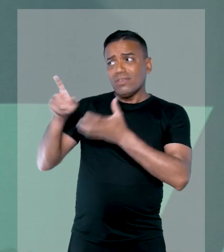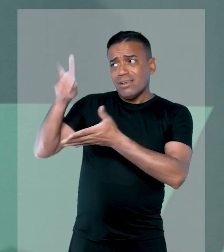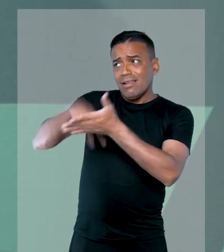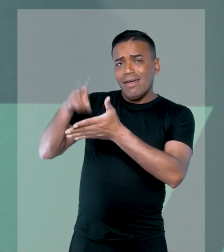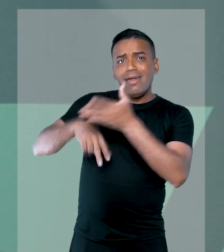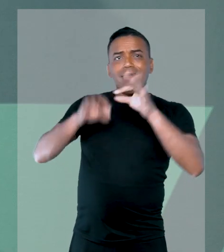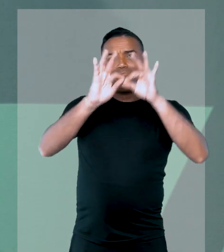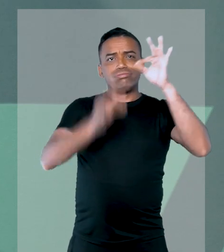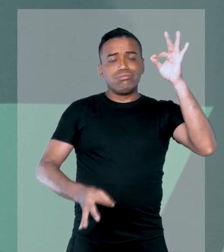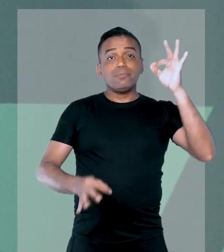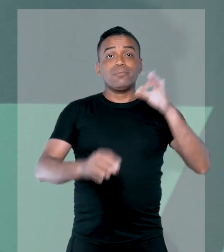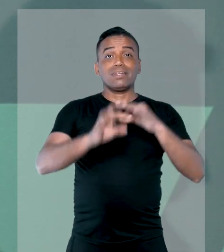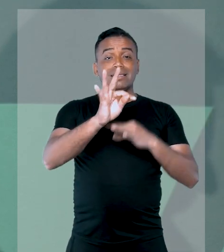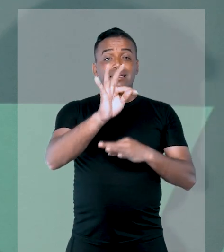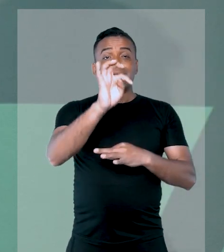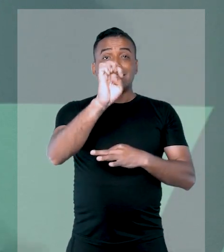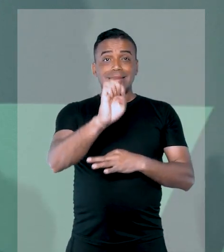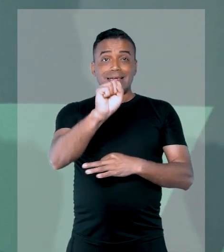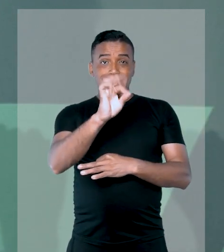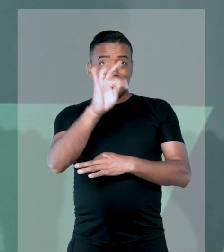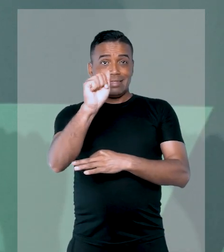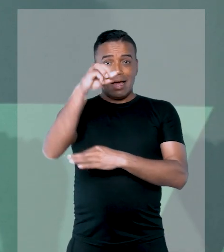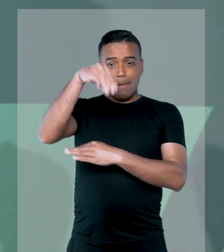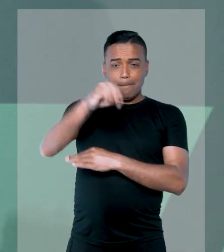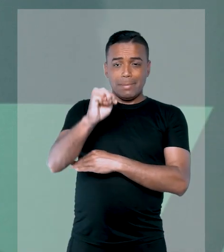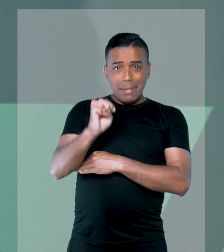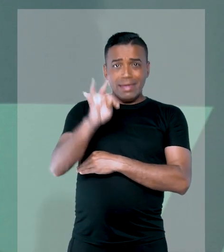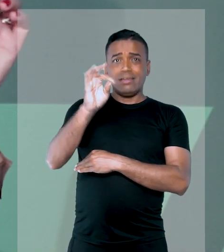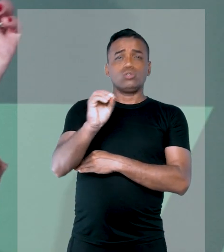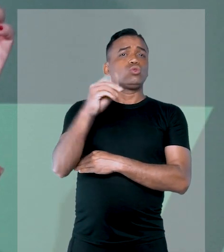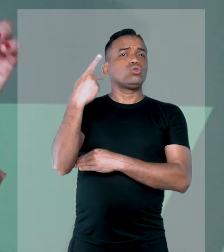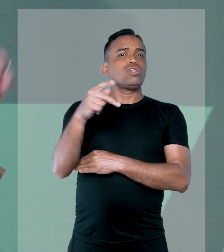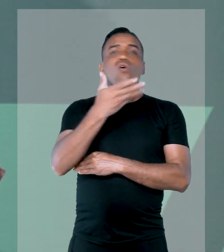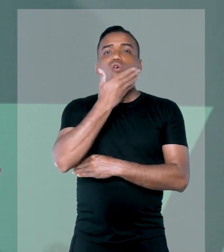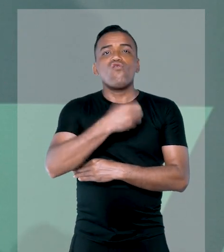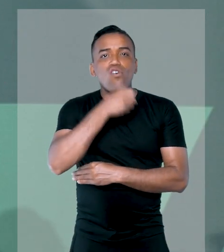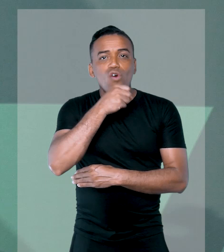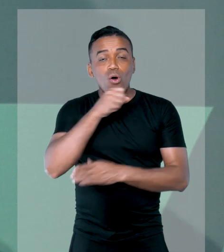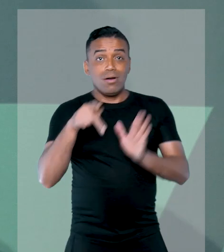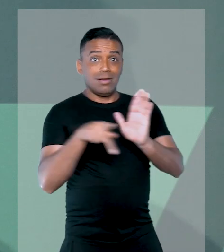o testamento do seu avô. Para o seu tio Zé Carlos, que eu morri de rir.